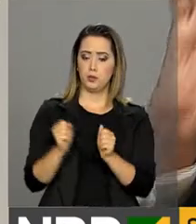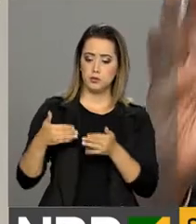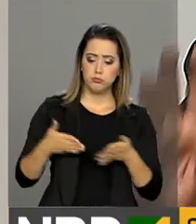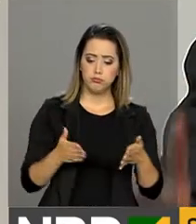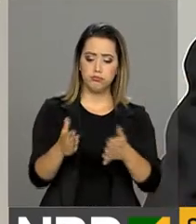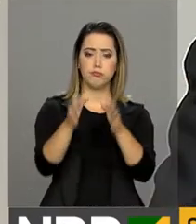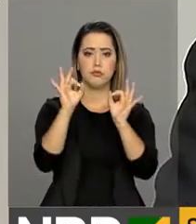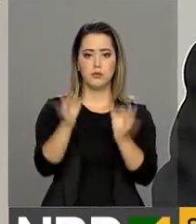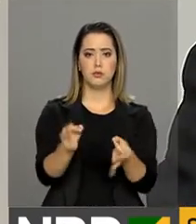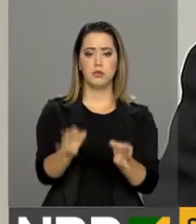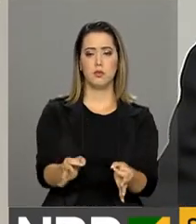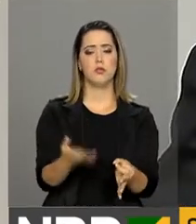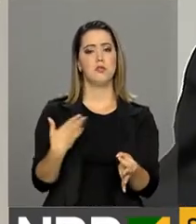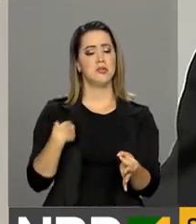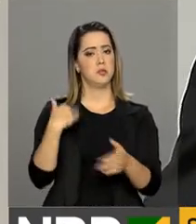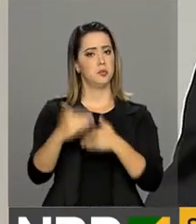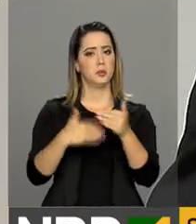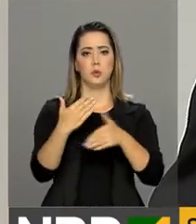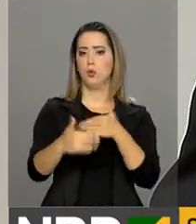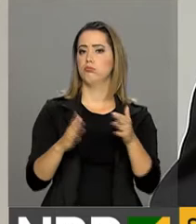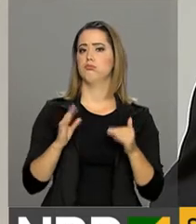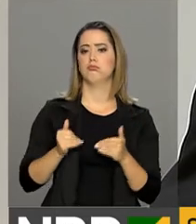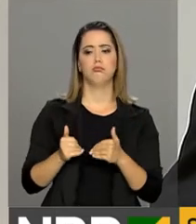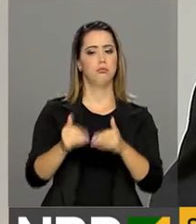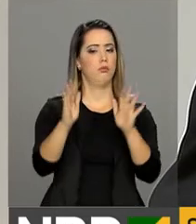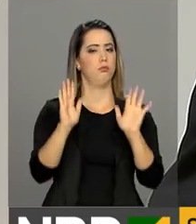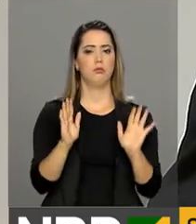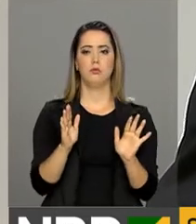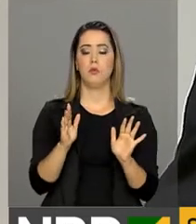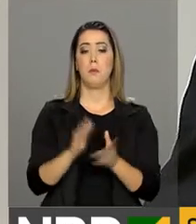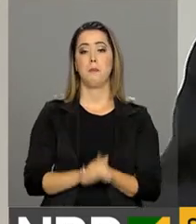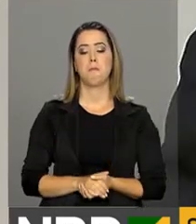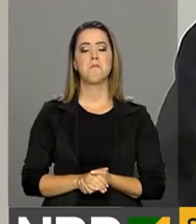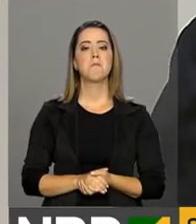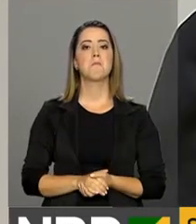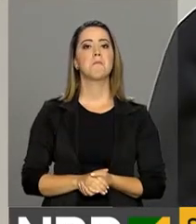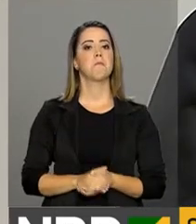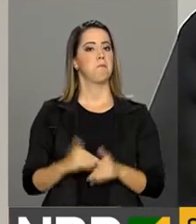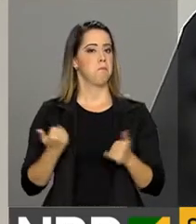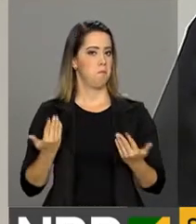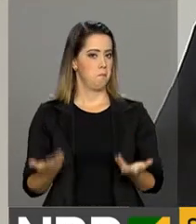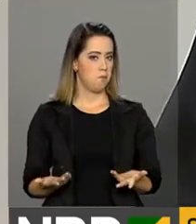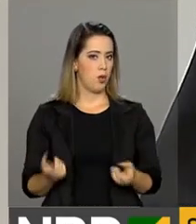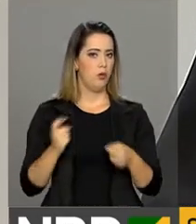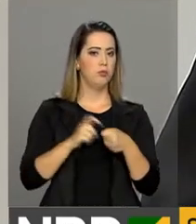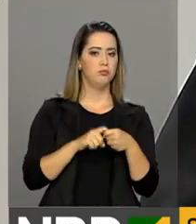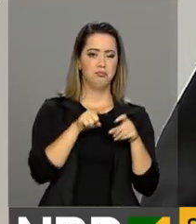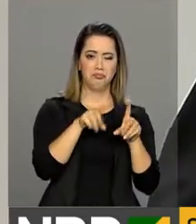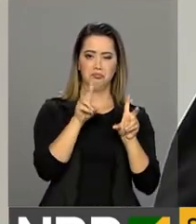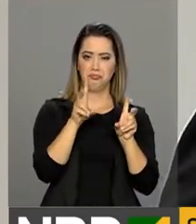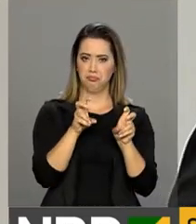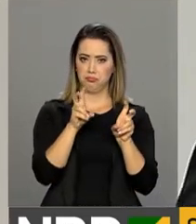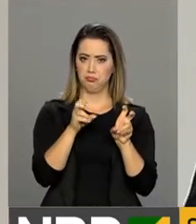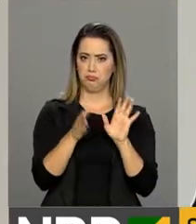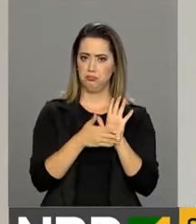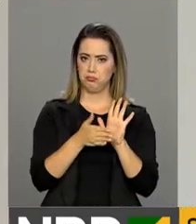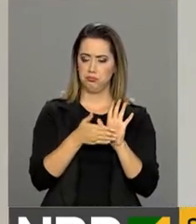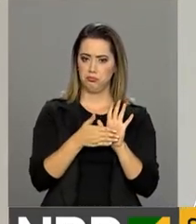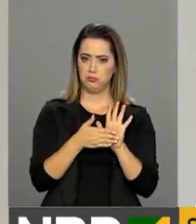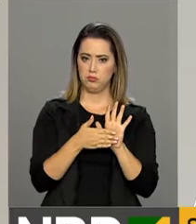e saia dirigindo com a maior tranquilidade foi muito bem voltando a essa proposta